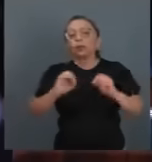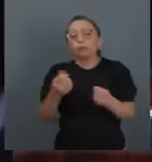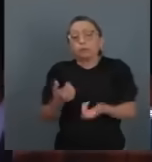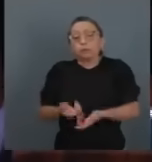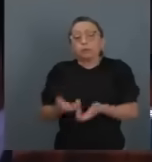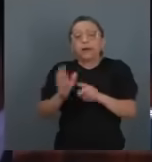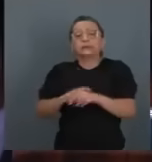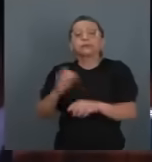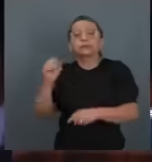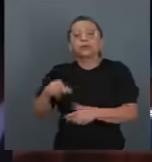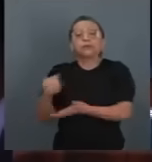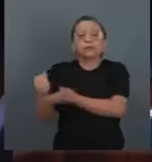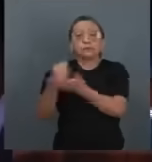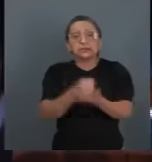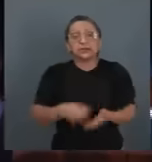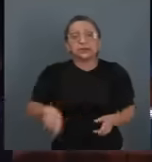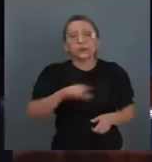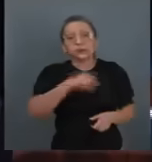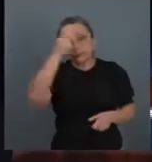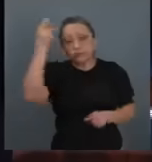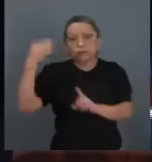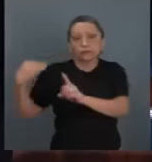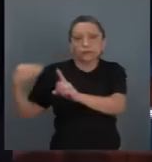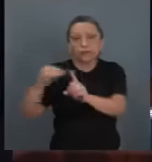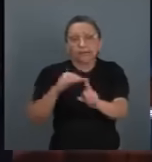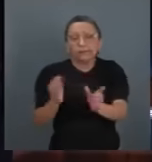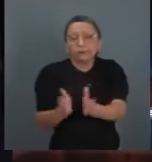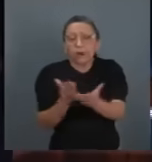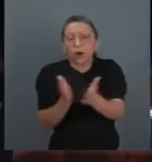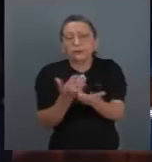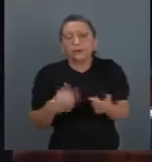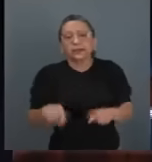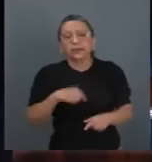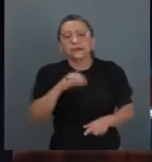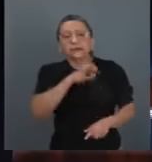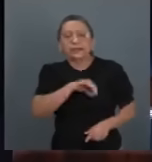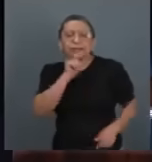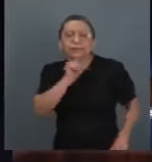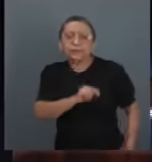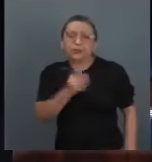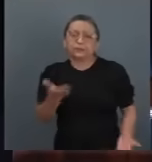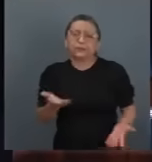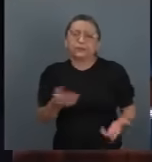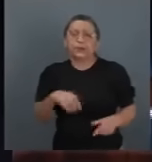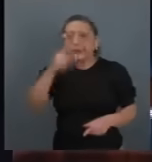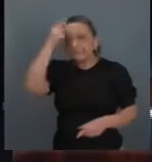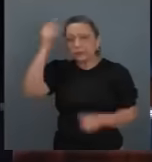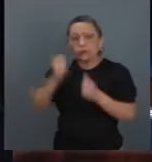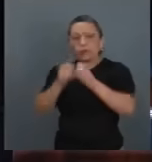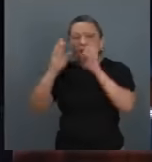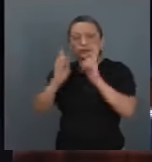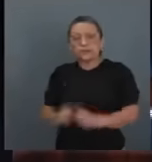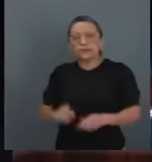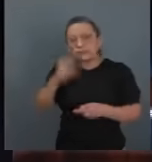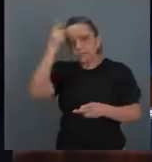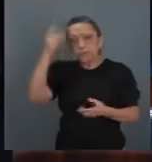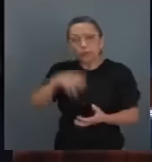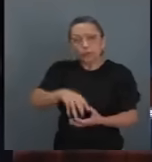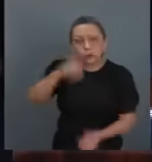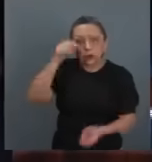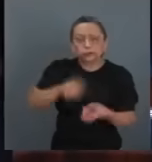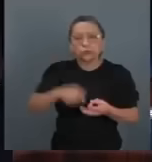que oferecer, que são os vulneráveis, são os mais pobres, os assalariados, as pessoas com deficiência, os idosos,